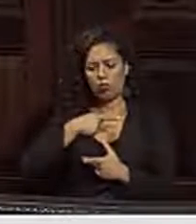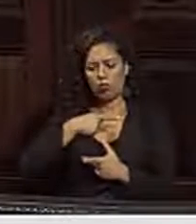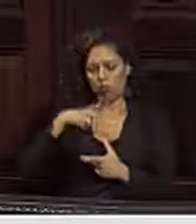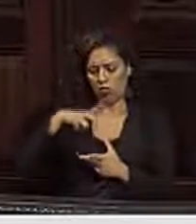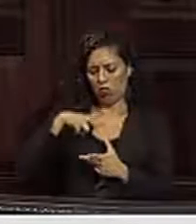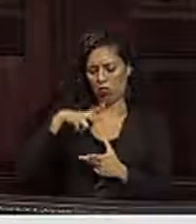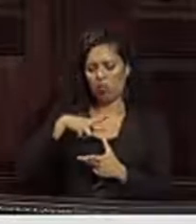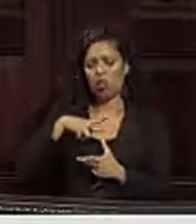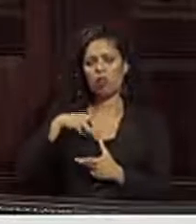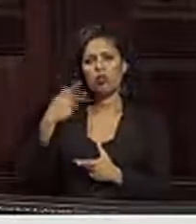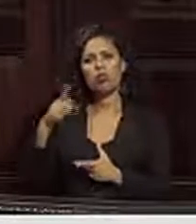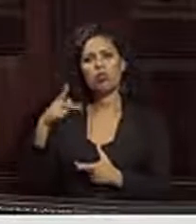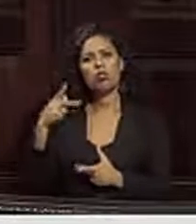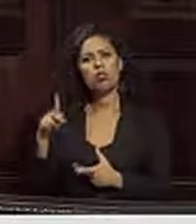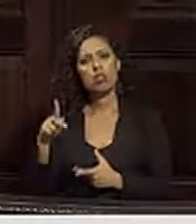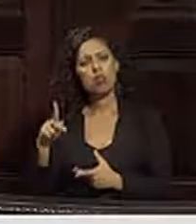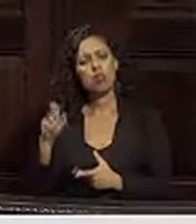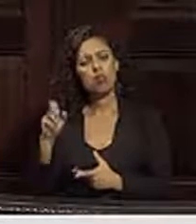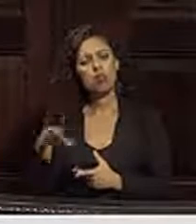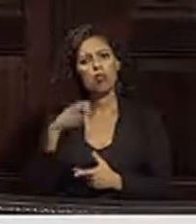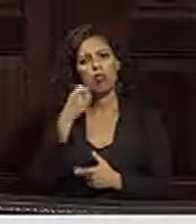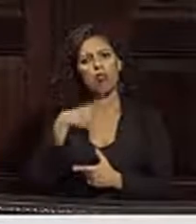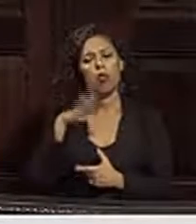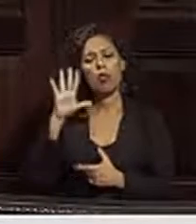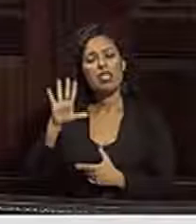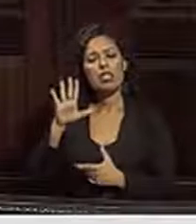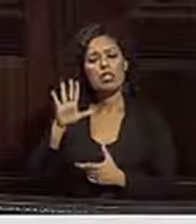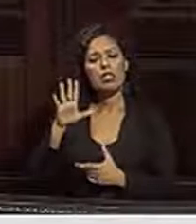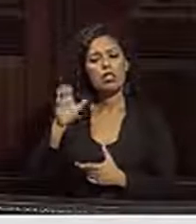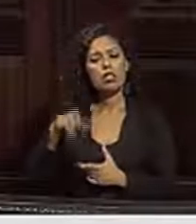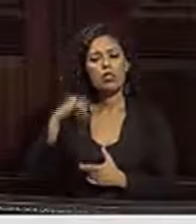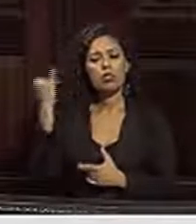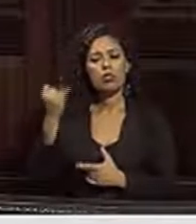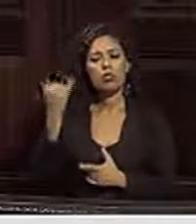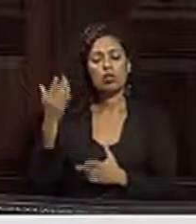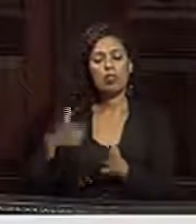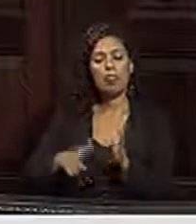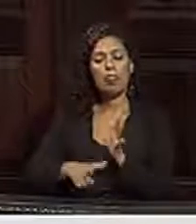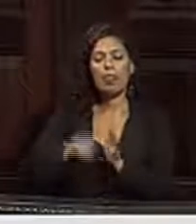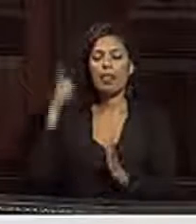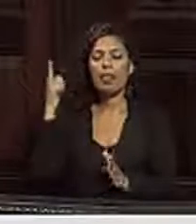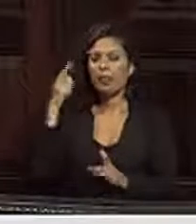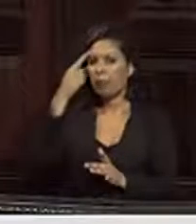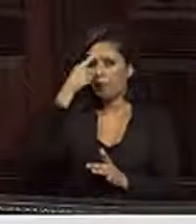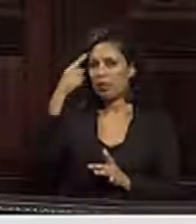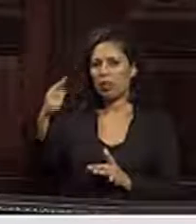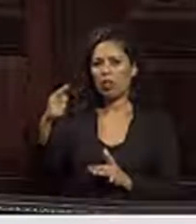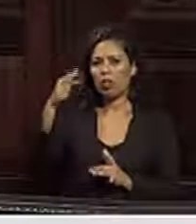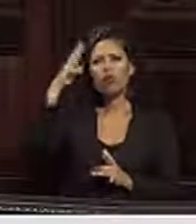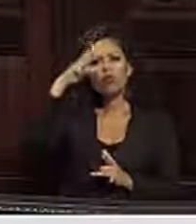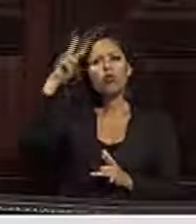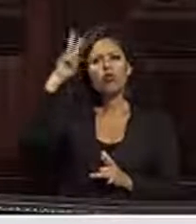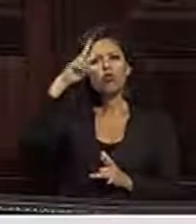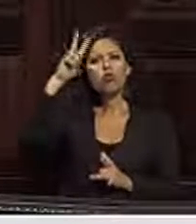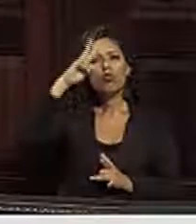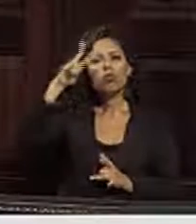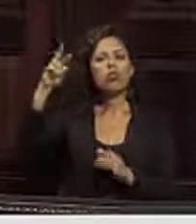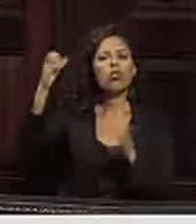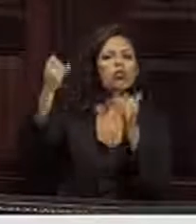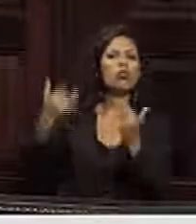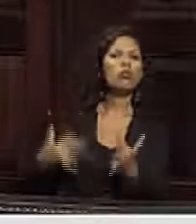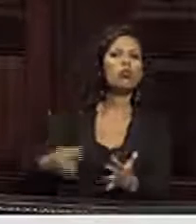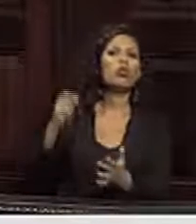gente fazer um recorte histórico. Um recorte que começa quando uma